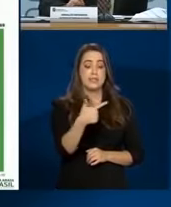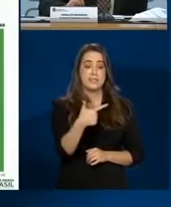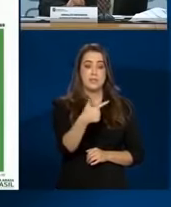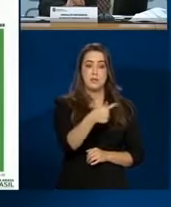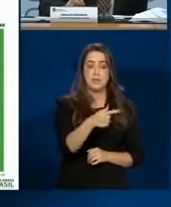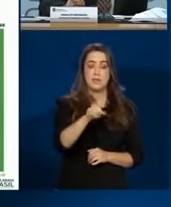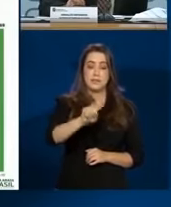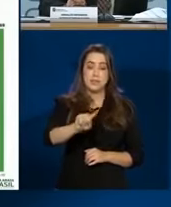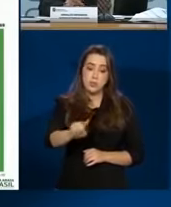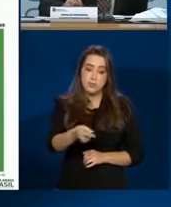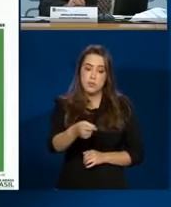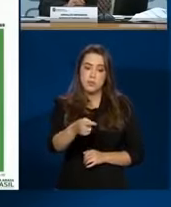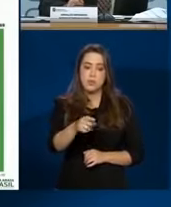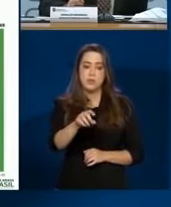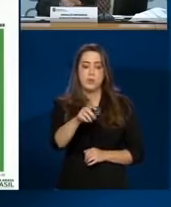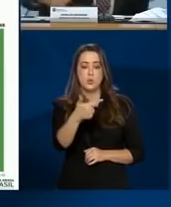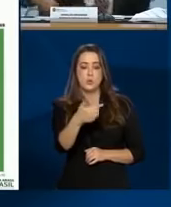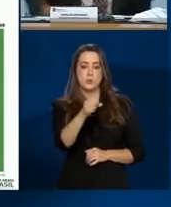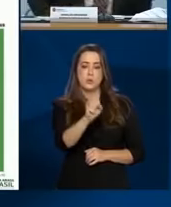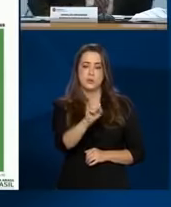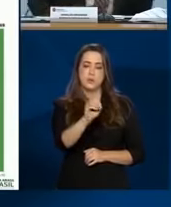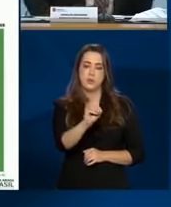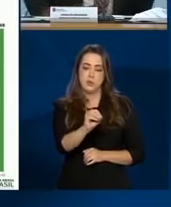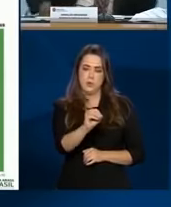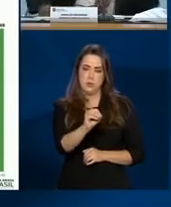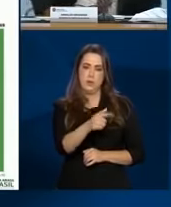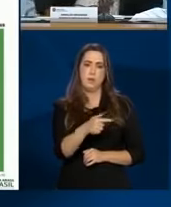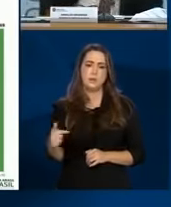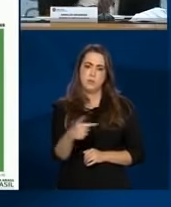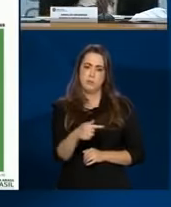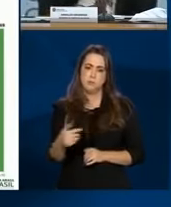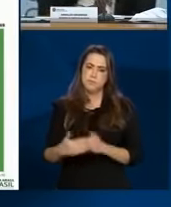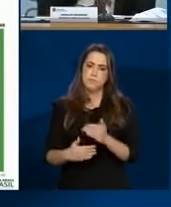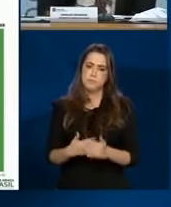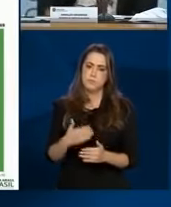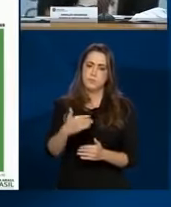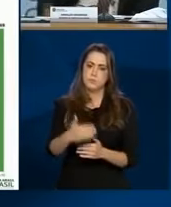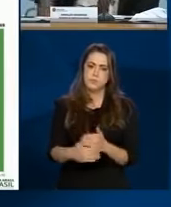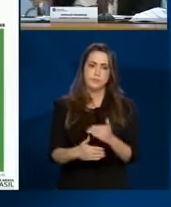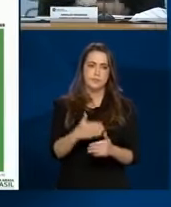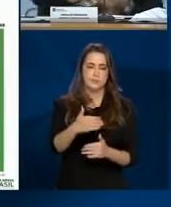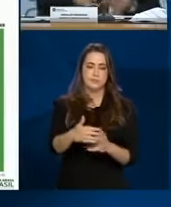127.280 testes por semana.